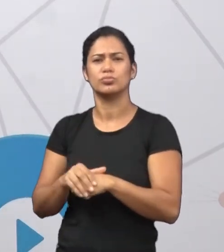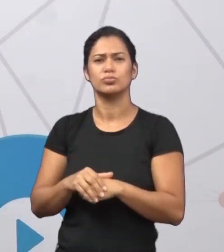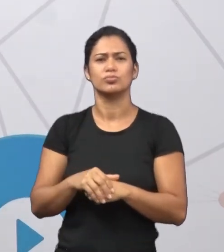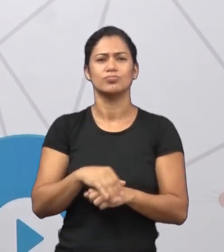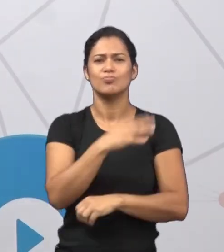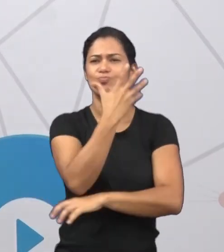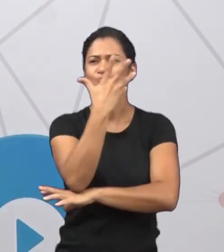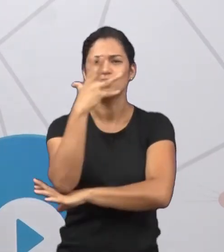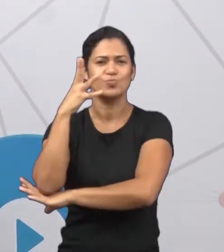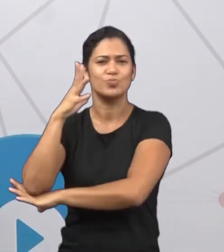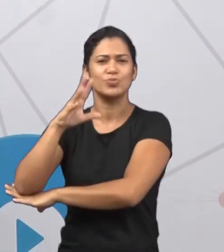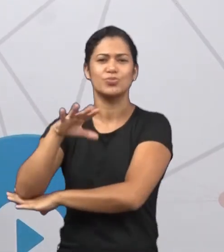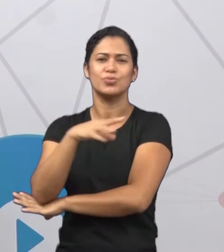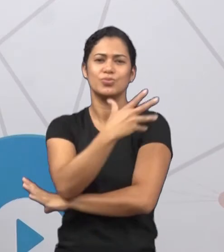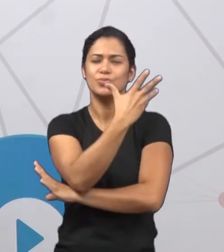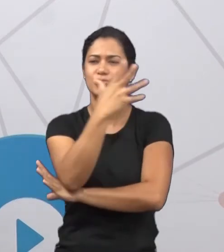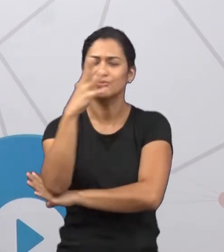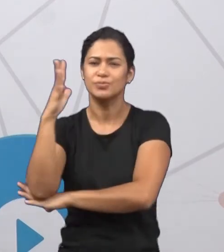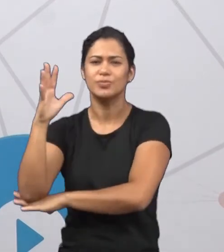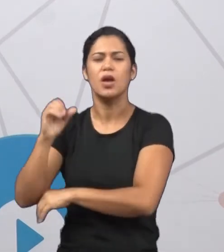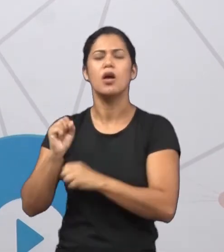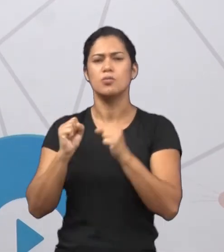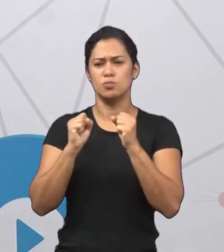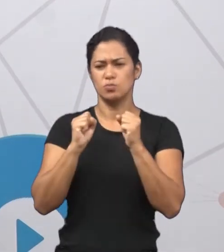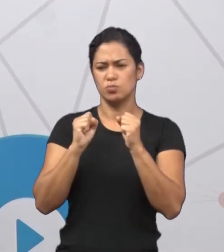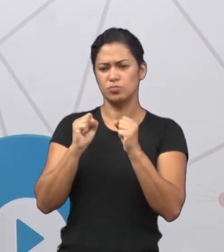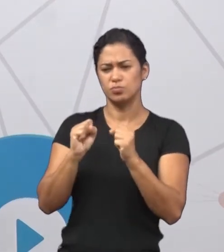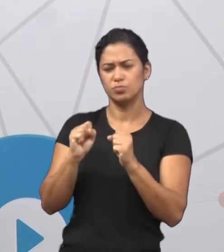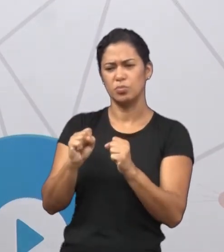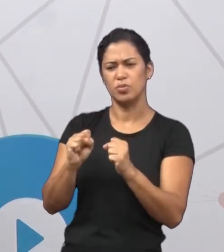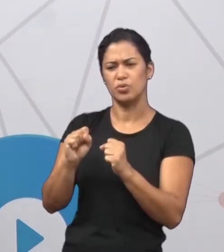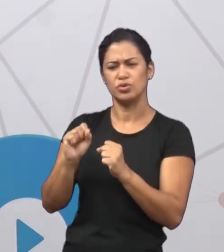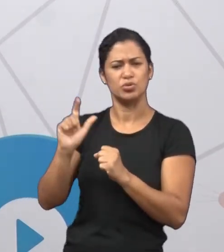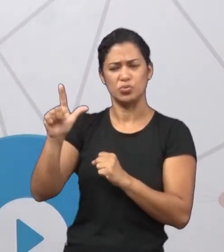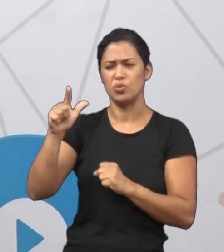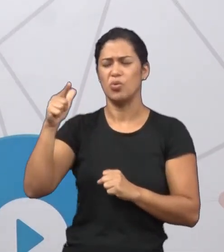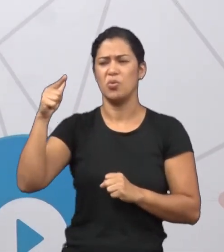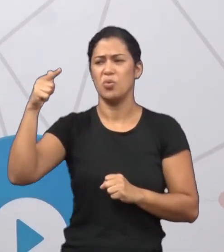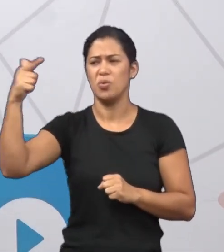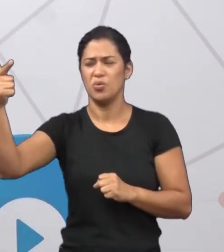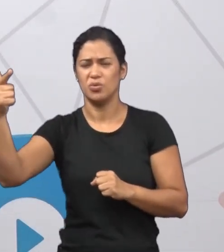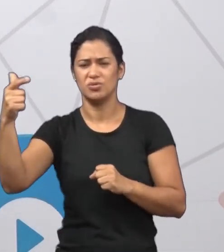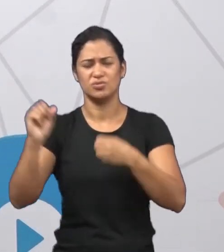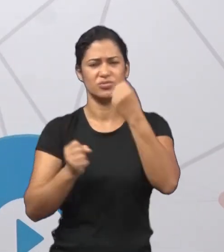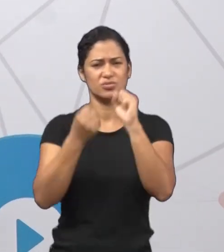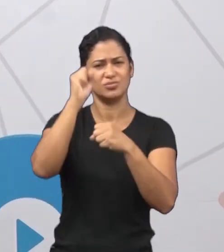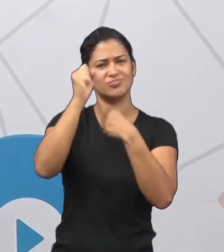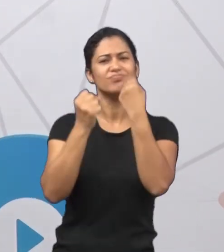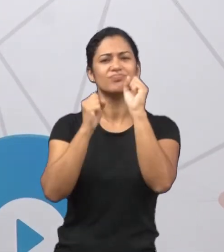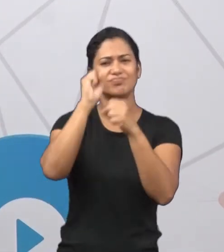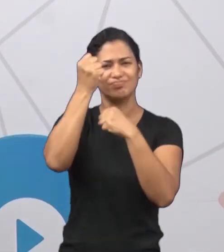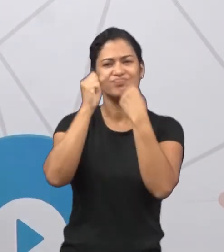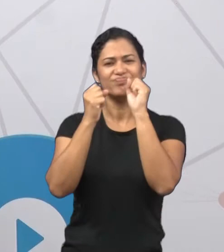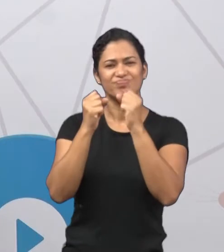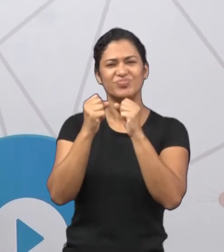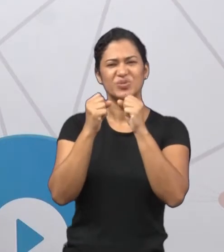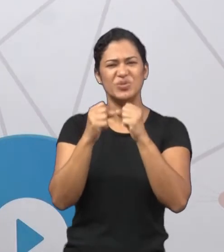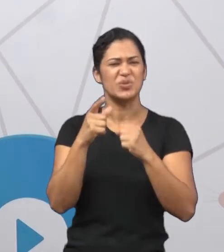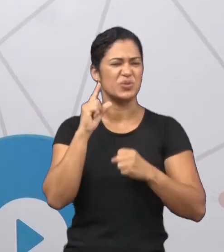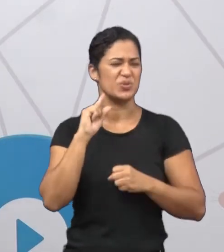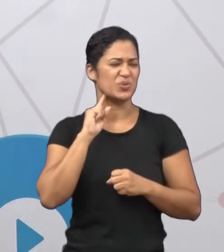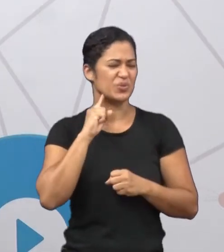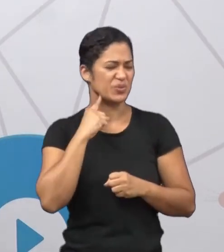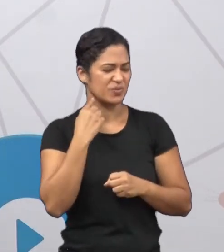meio ambiente. Mas a gente sabe que pode sim acontecer das indústrias poluírem o nosso ar. E